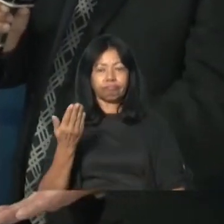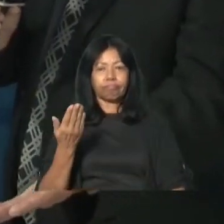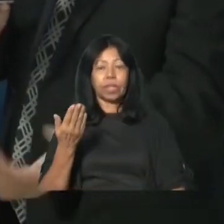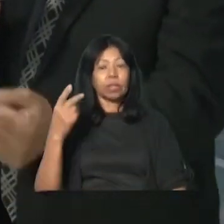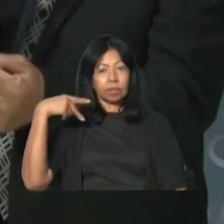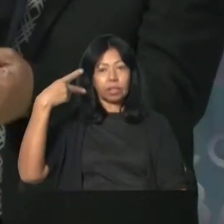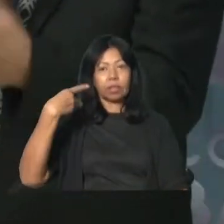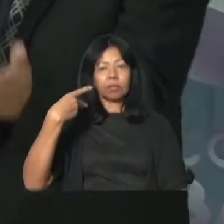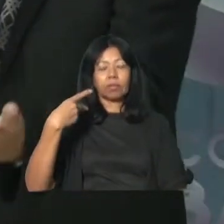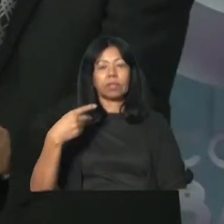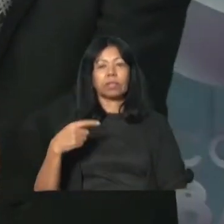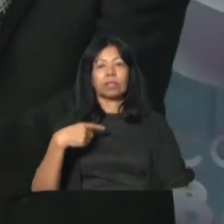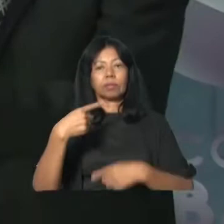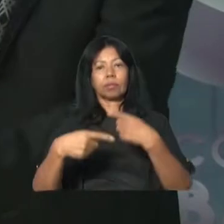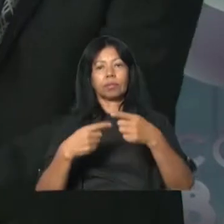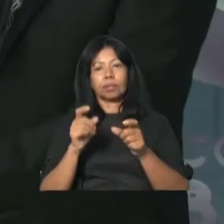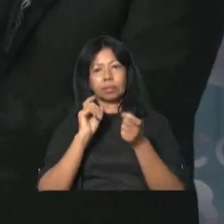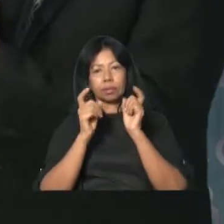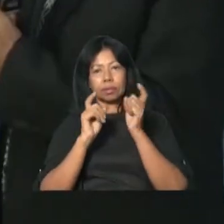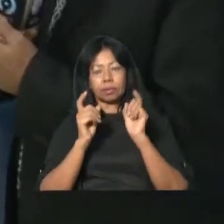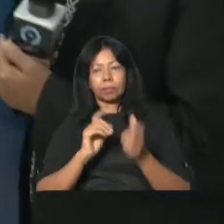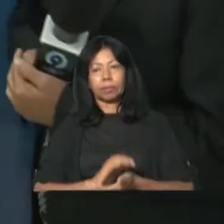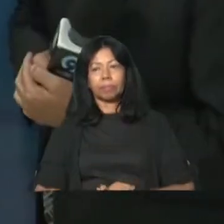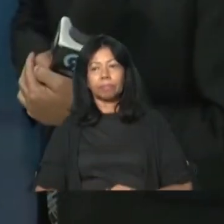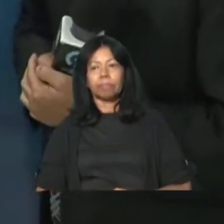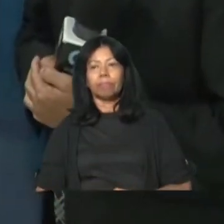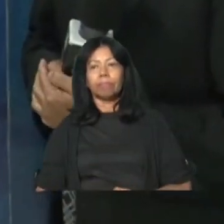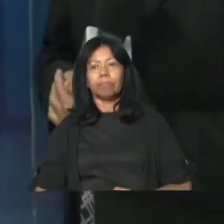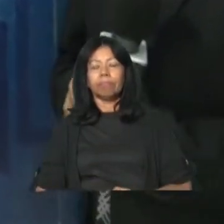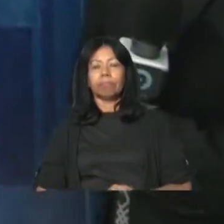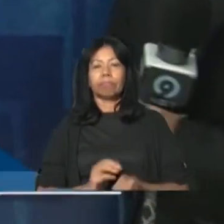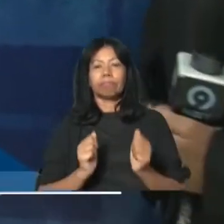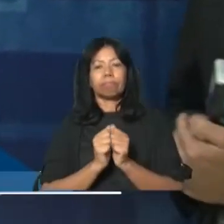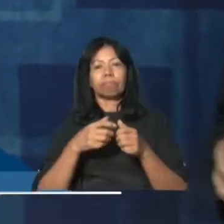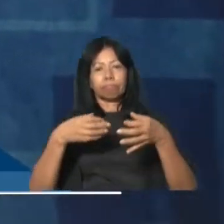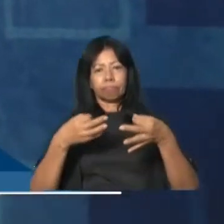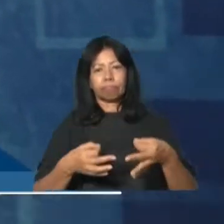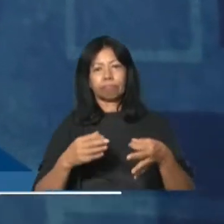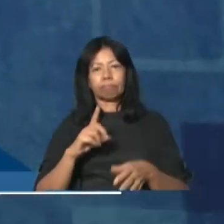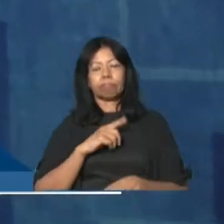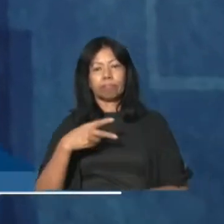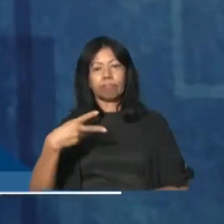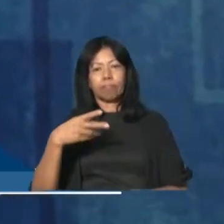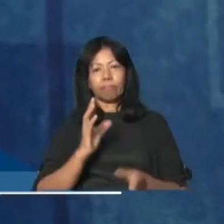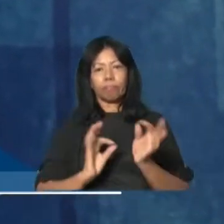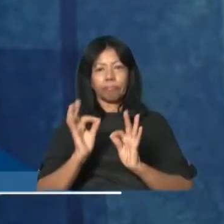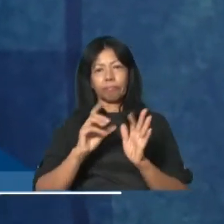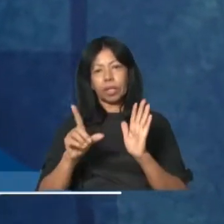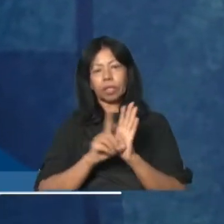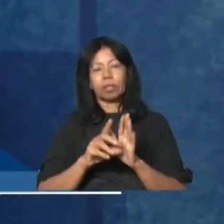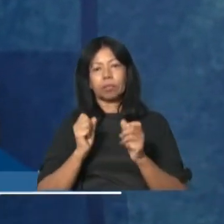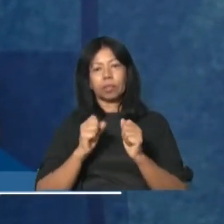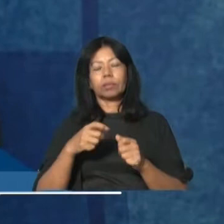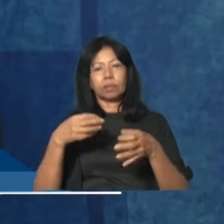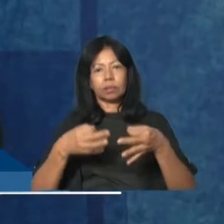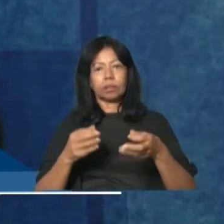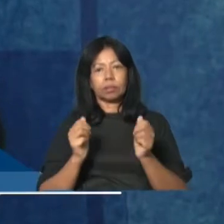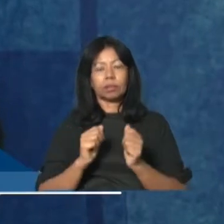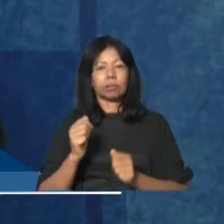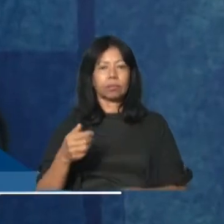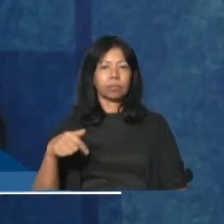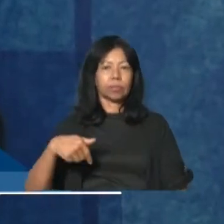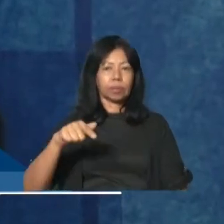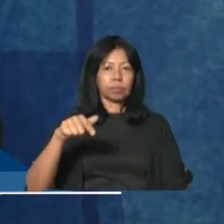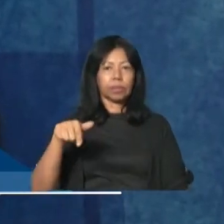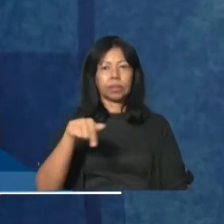próxima sessão ordinária, semana que vem, não é isso? Sim, com certeza. Tínhamos agora dois projetos de lei. Pode ter certeza que semana que vem vai